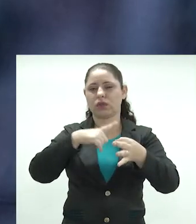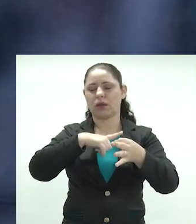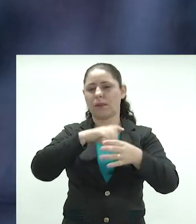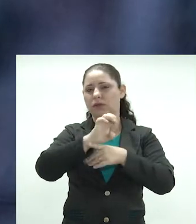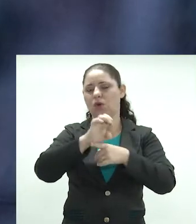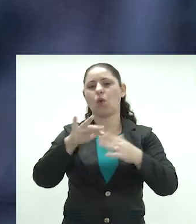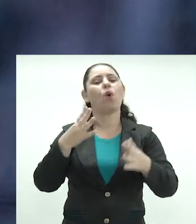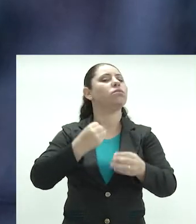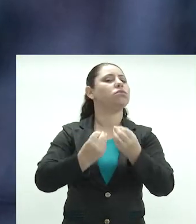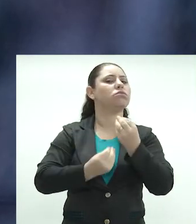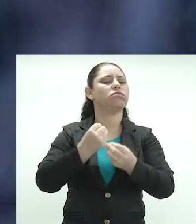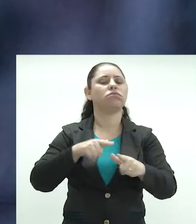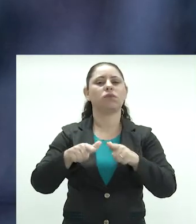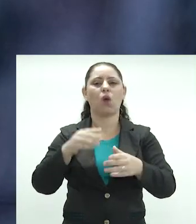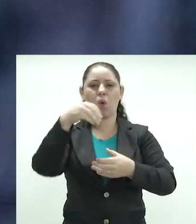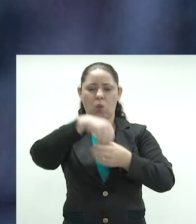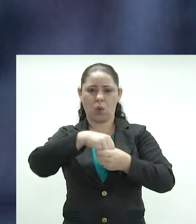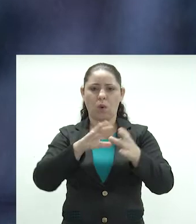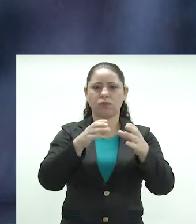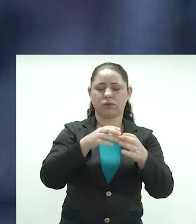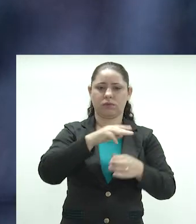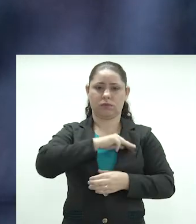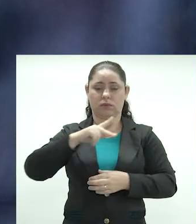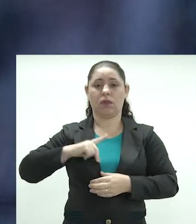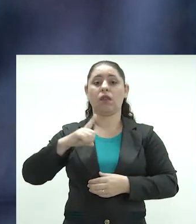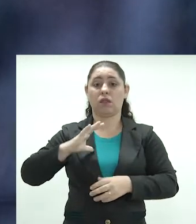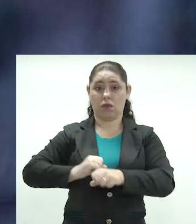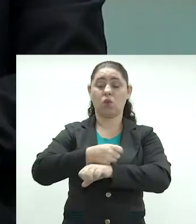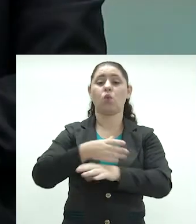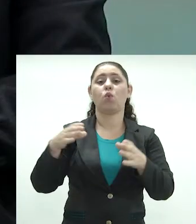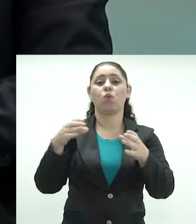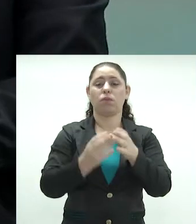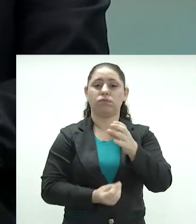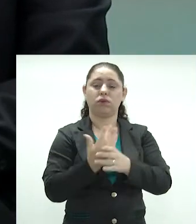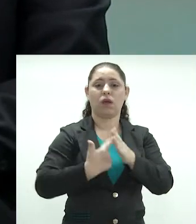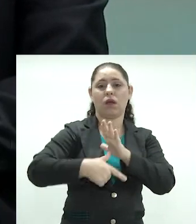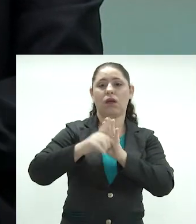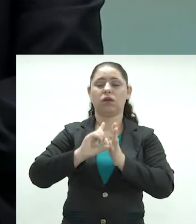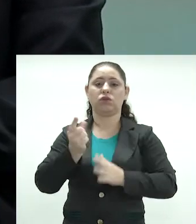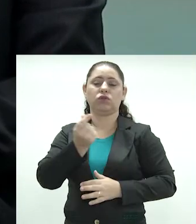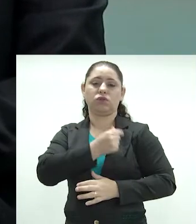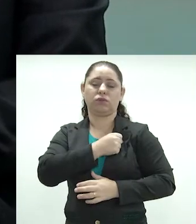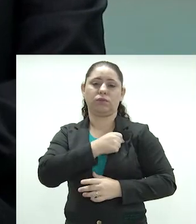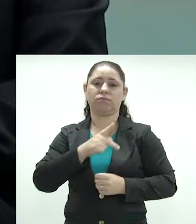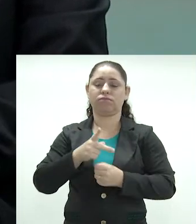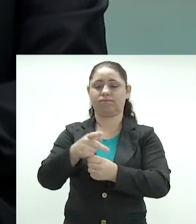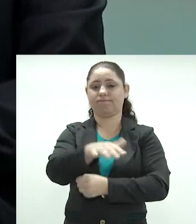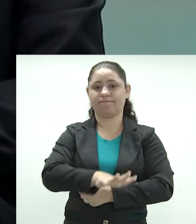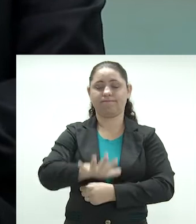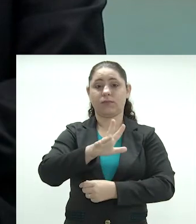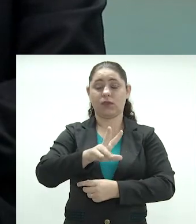instâncias estaduais, né? Como que foi feito esse trabalho? Foi feito um grupo dentro do Ministério Público? Nós temos uma força-tarefa, foi instituída até antes de eu